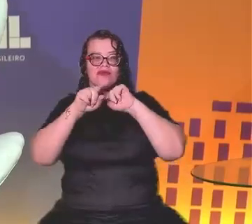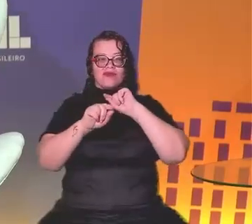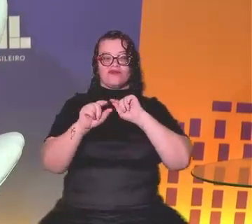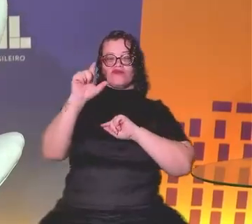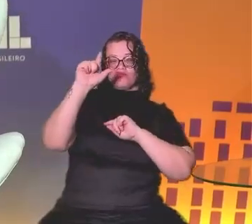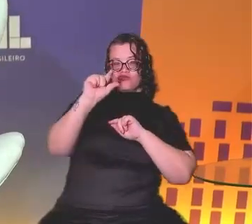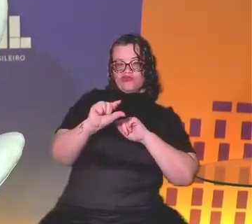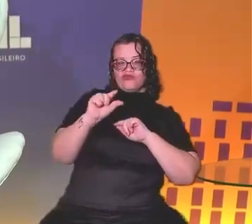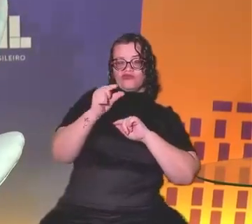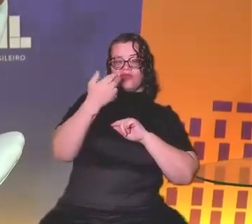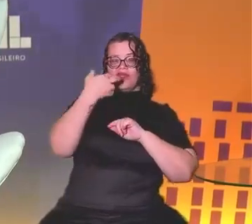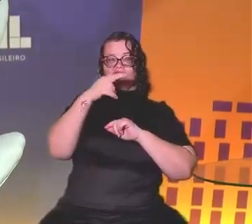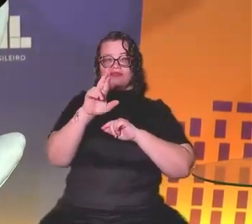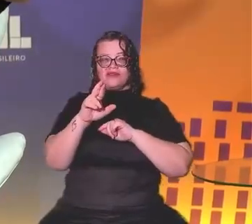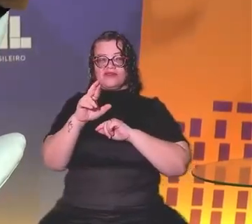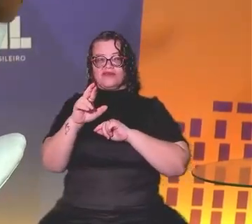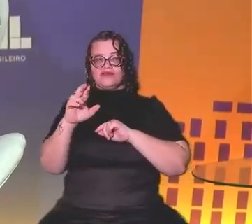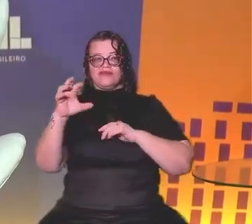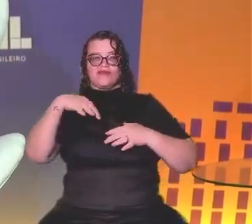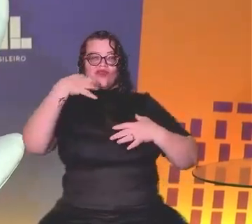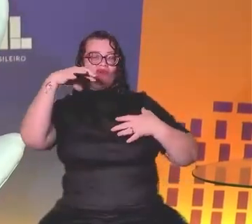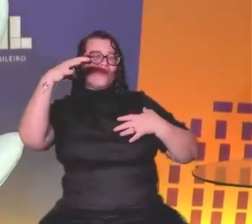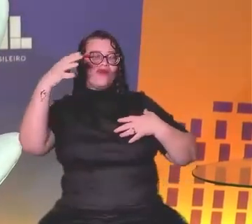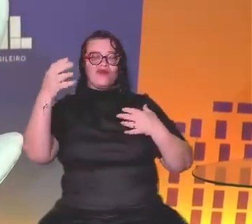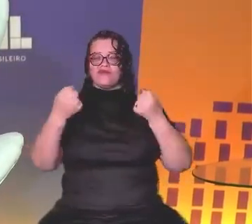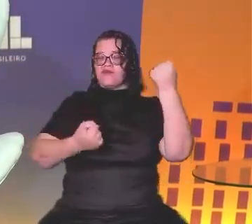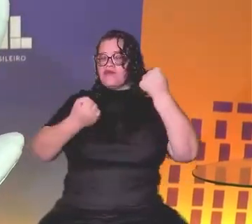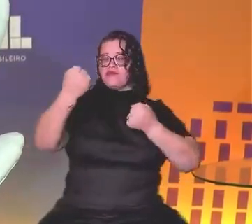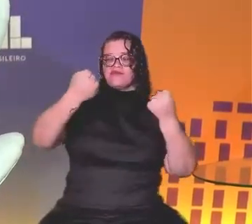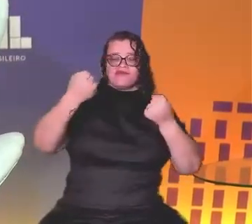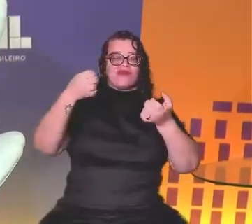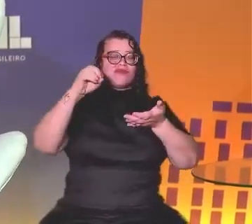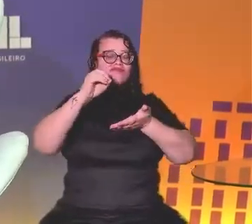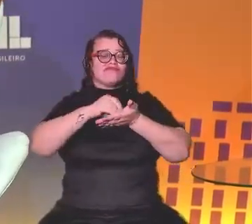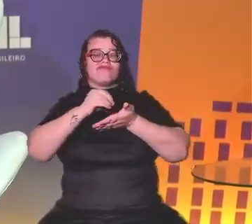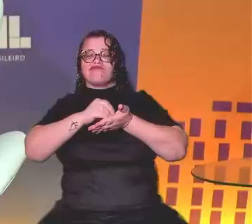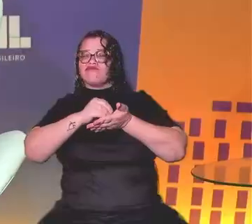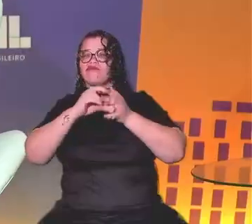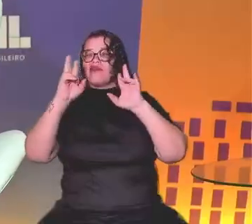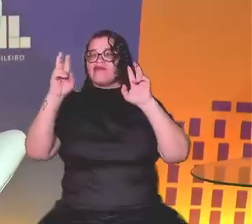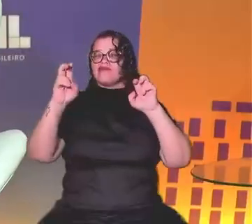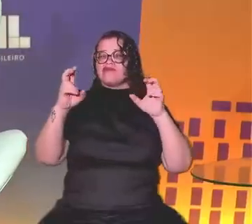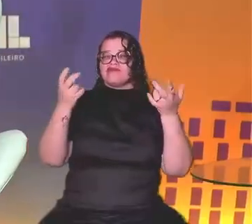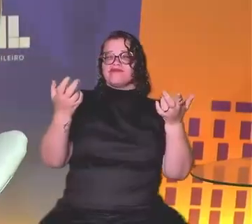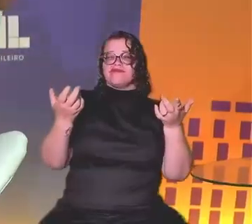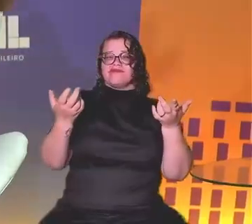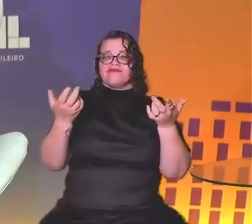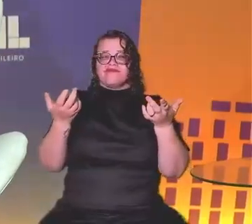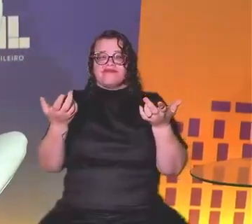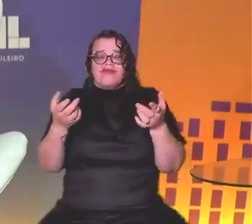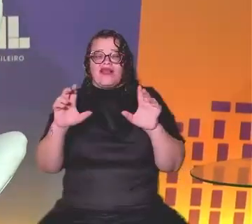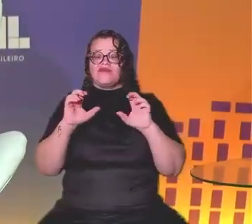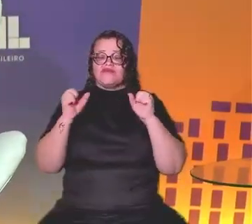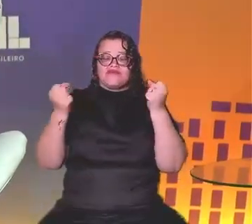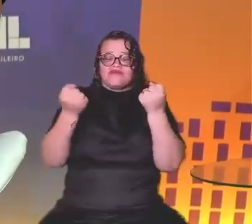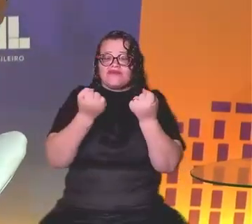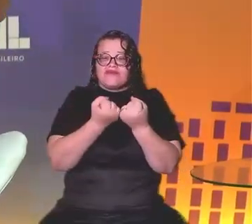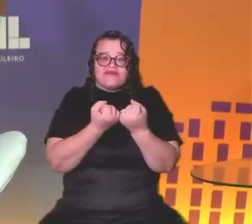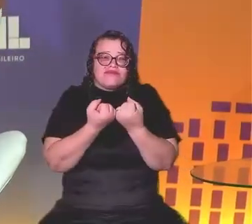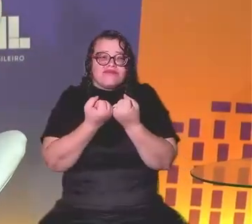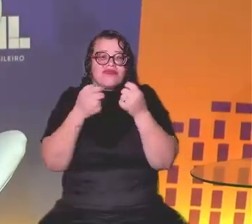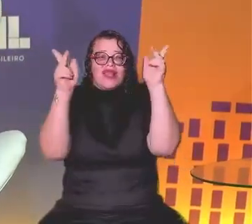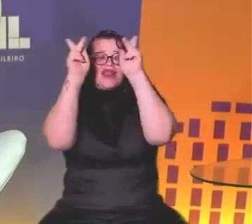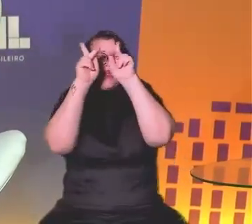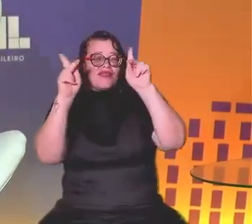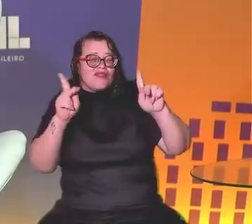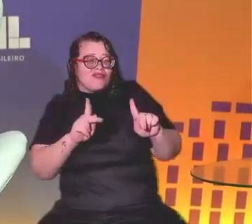só refrão. Se for balada é fútil, de carro é falta de assunto. O que eu sou se eu falei disso tudo e ainda junto? Se eu falar de paz